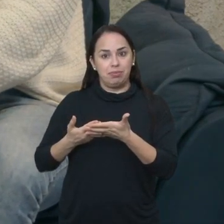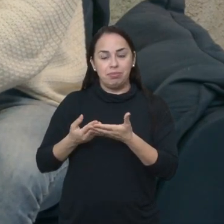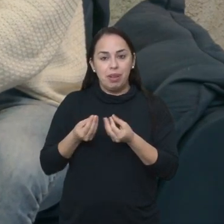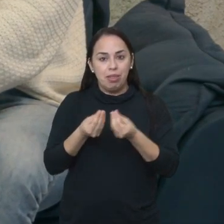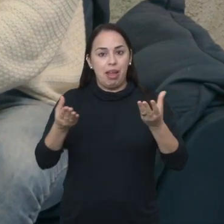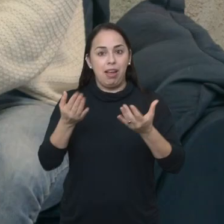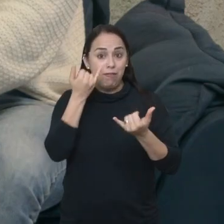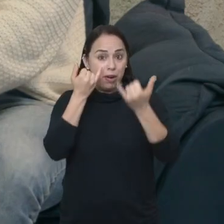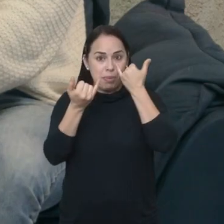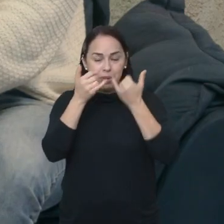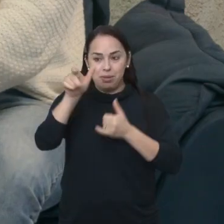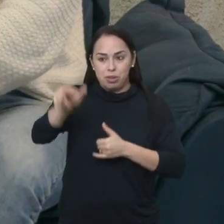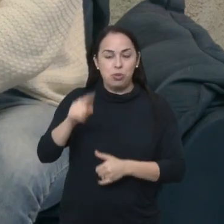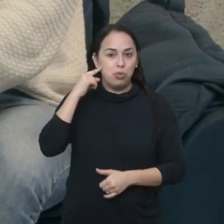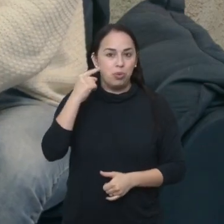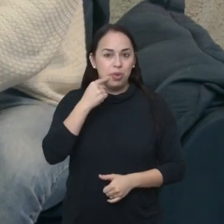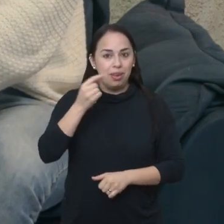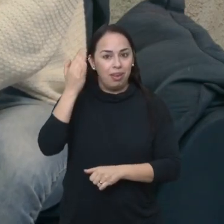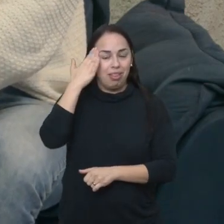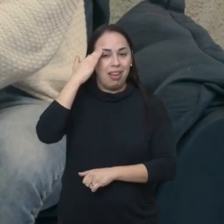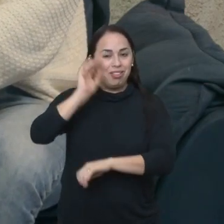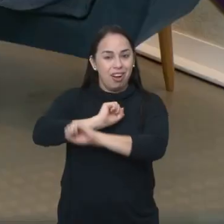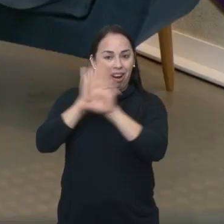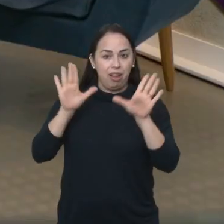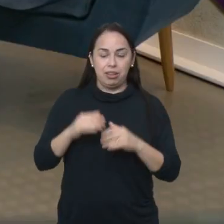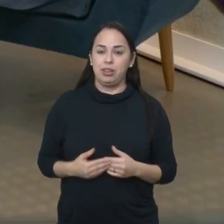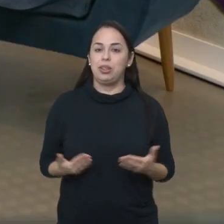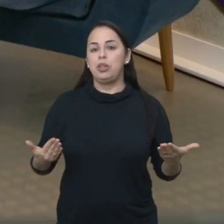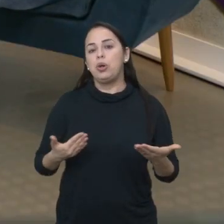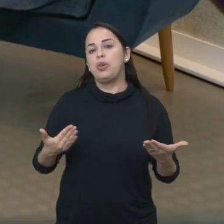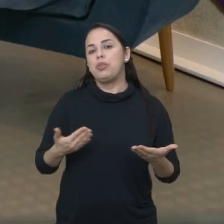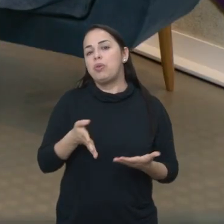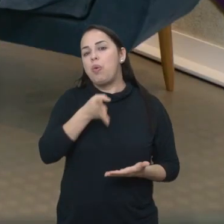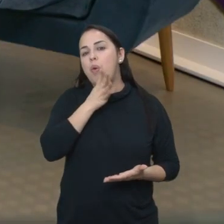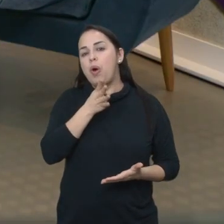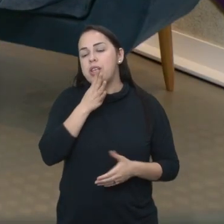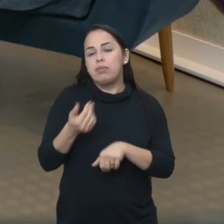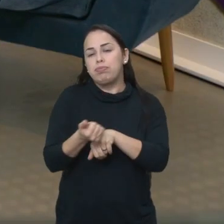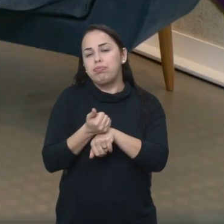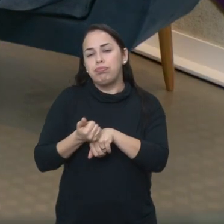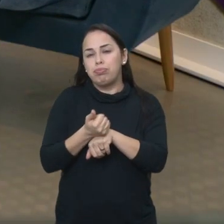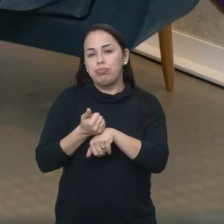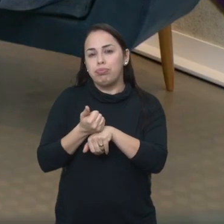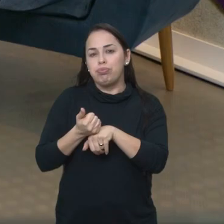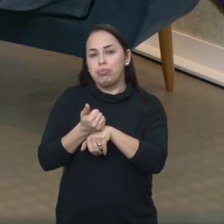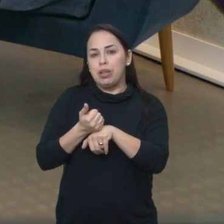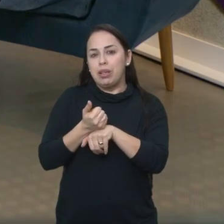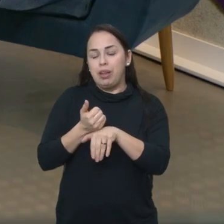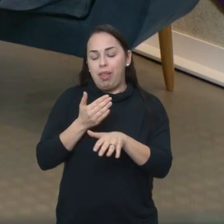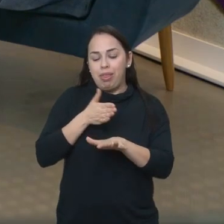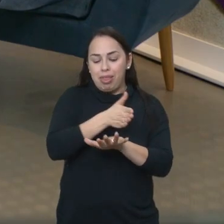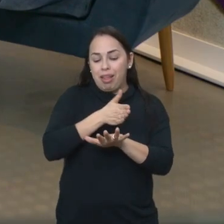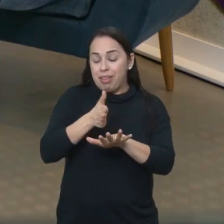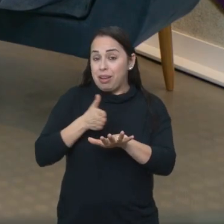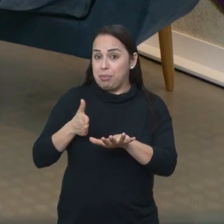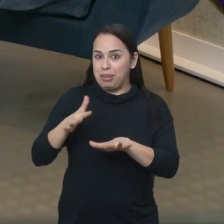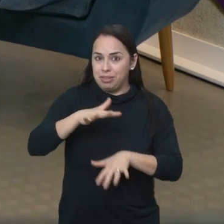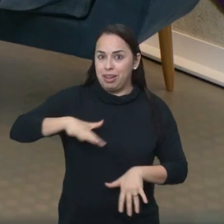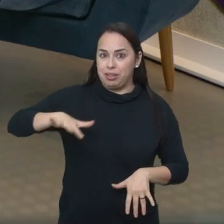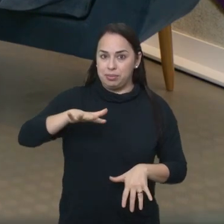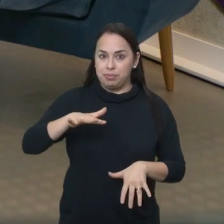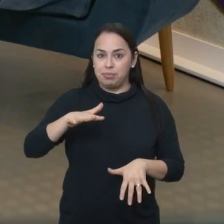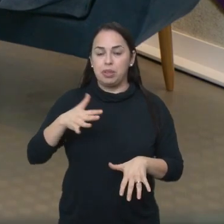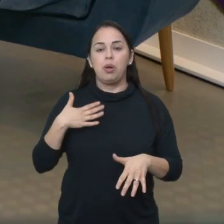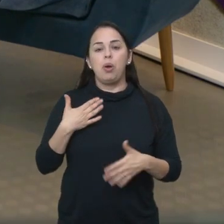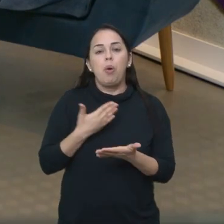garante que pessoas surdas entendam o que está sendo dito. Pois é, e hoje vamos conhecer como esse profissional se desenvolve dentro